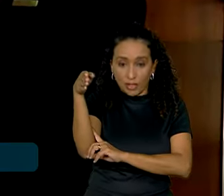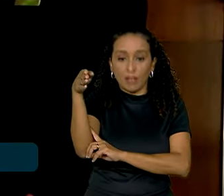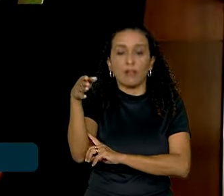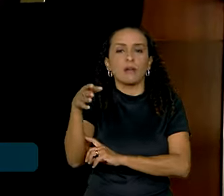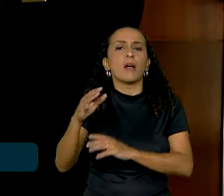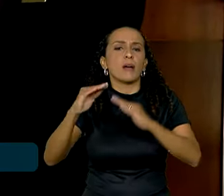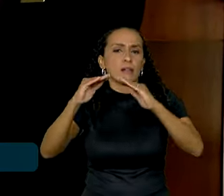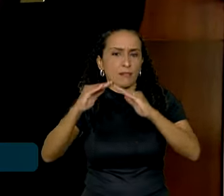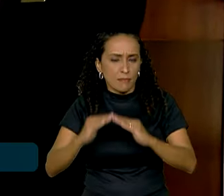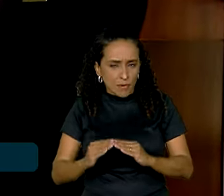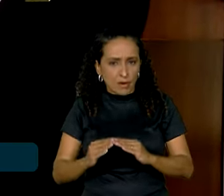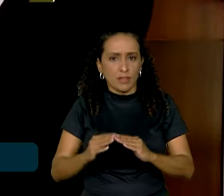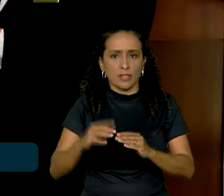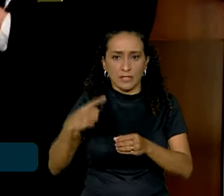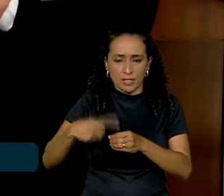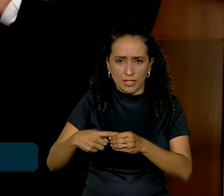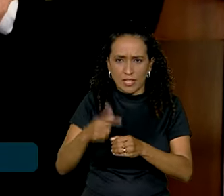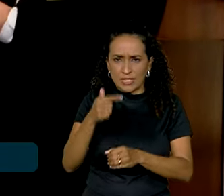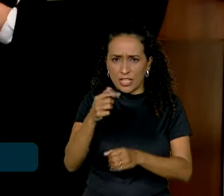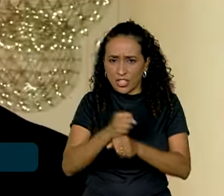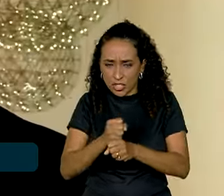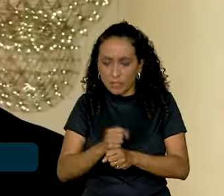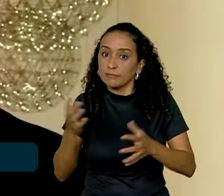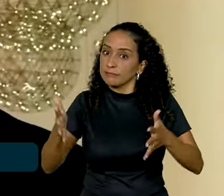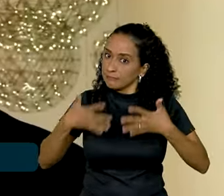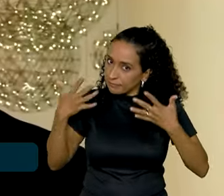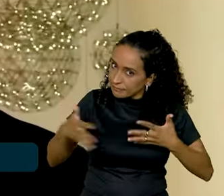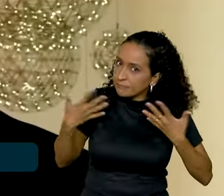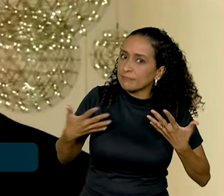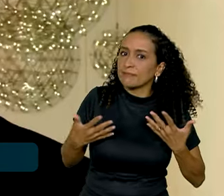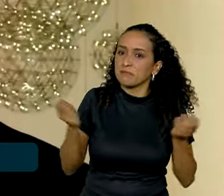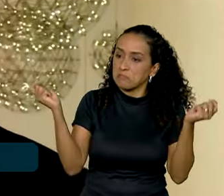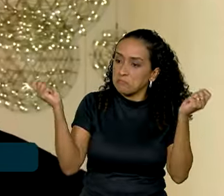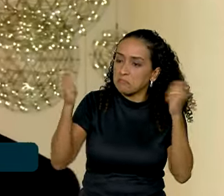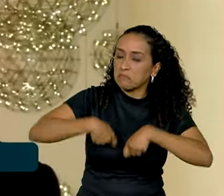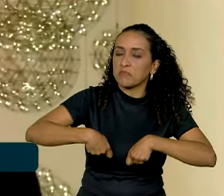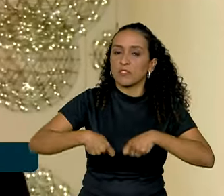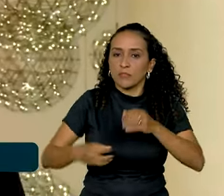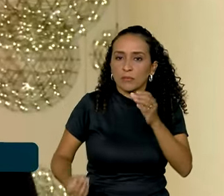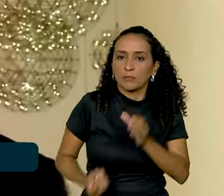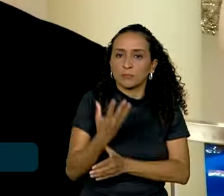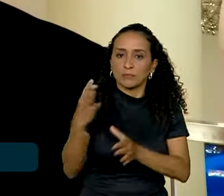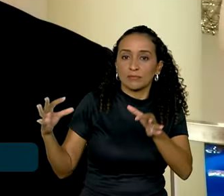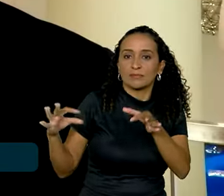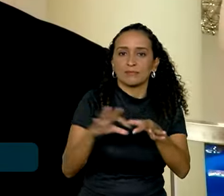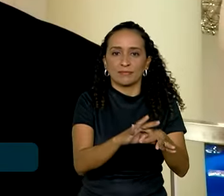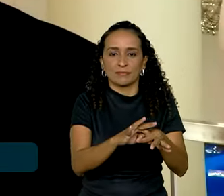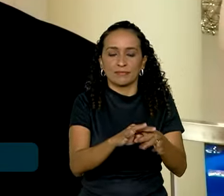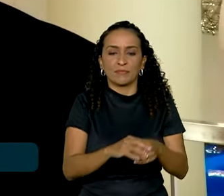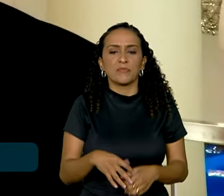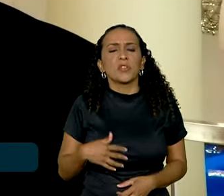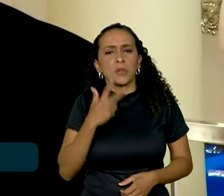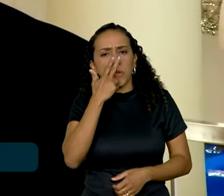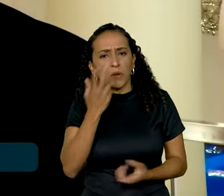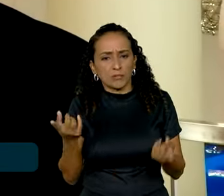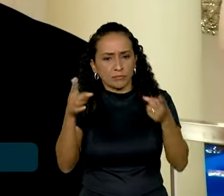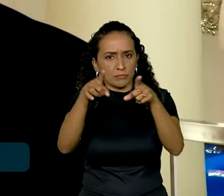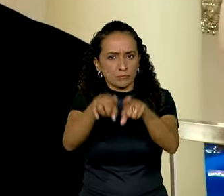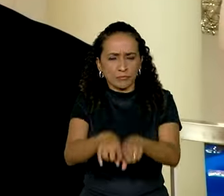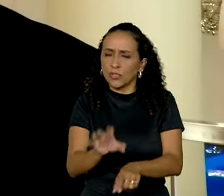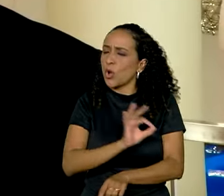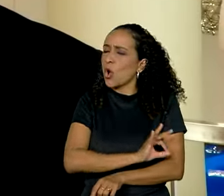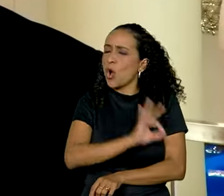mora na cidade há 7 anos está animado com as possibilidades geradas pela Integração eu acho que a parceria é